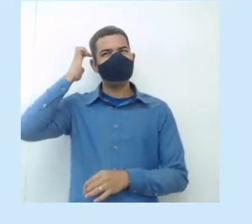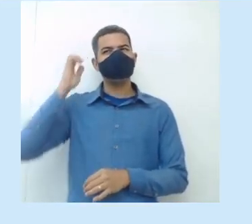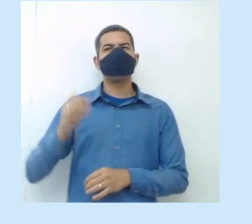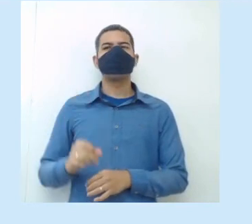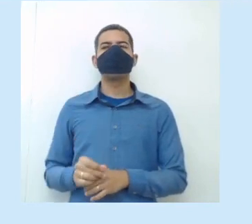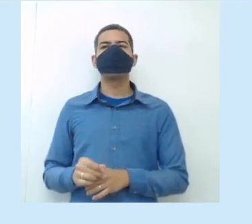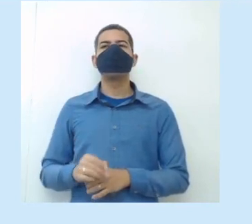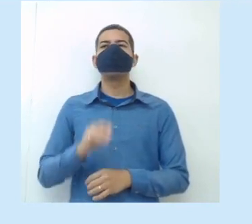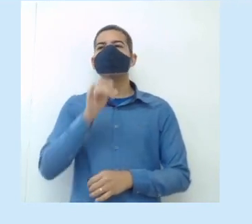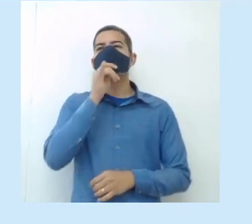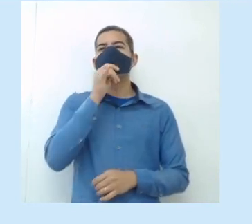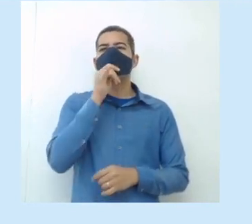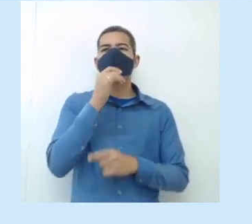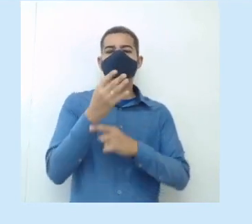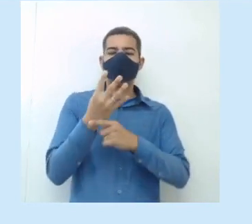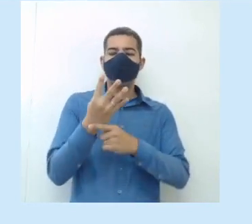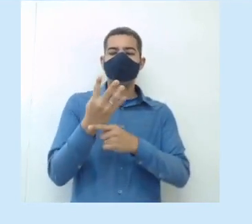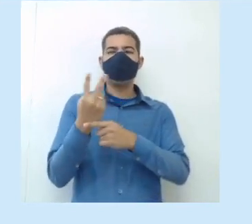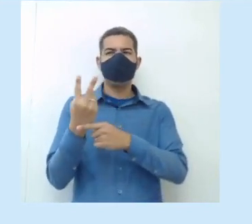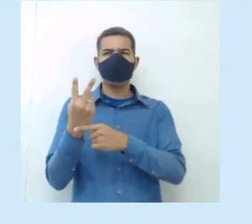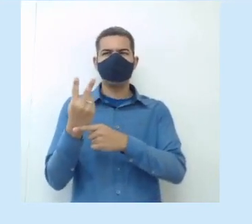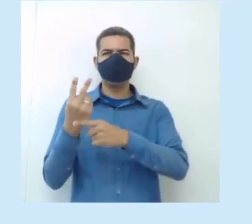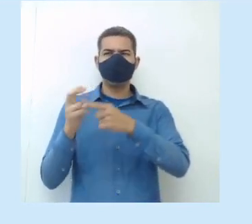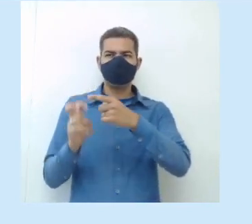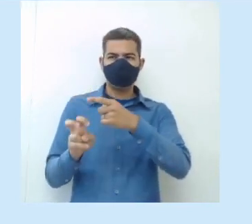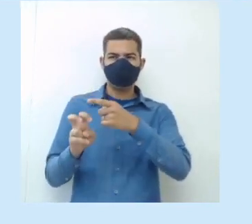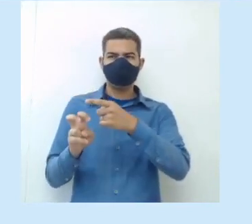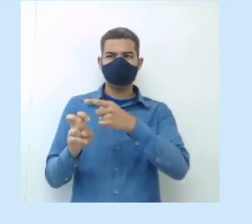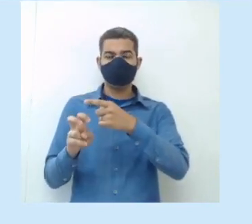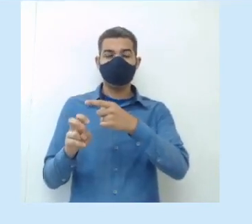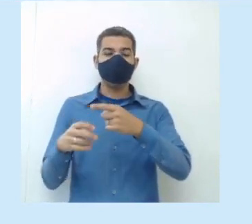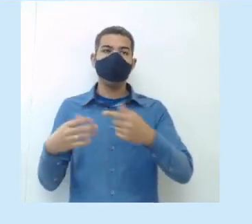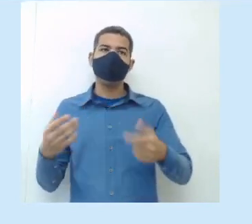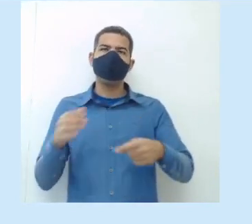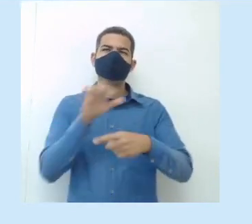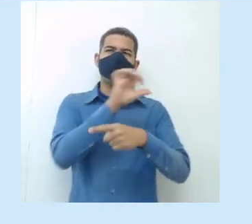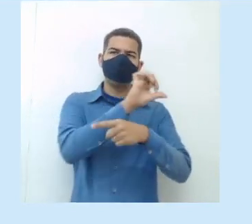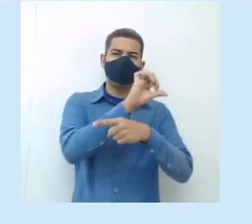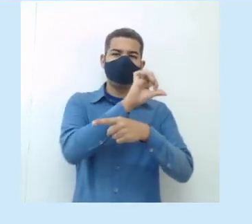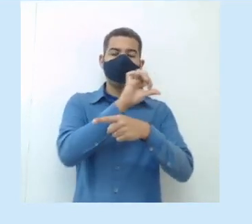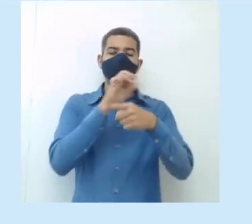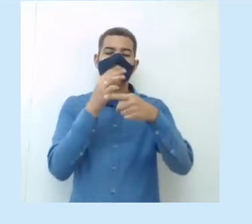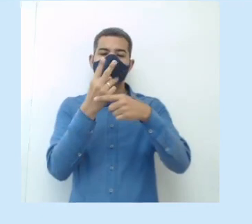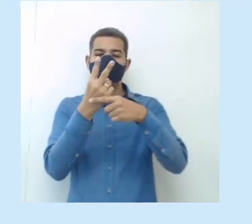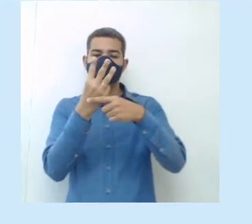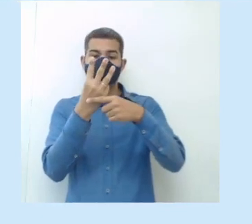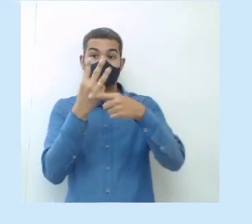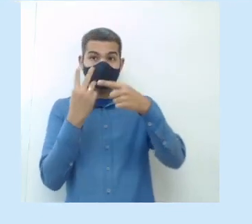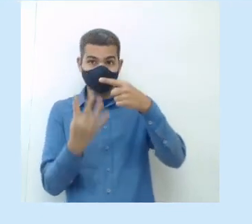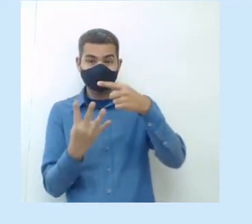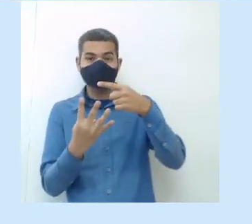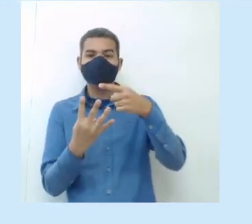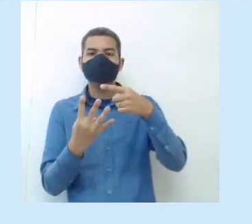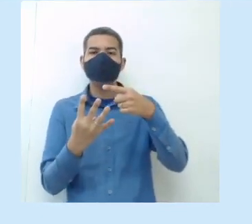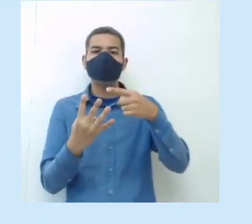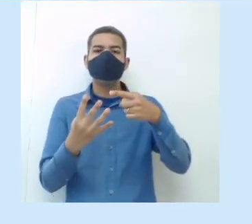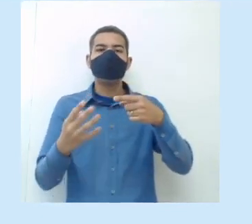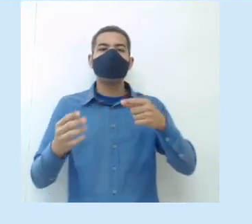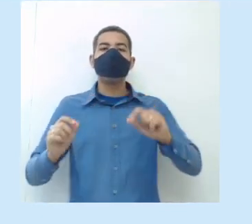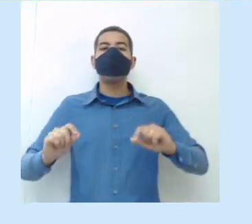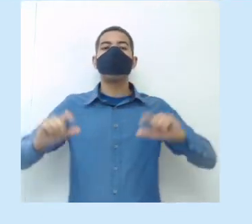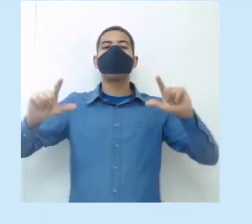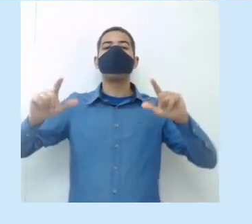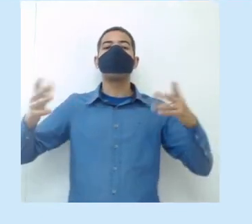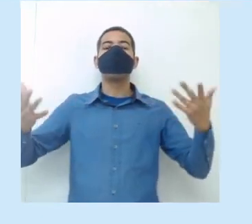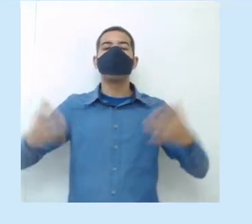maior fração entre 42 sobre 5 ou 9 e 3 quartos. A dica para vocês